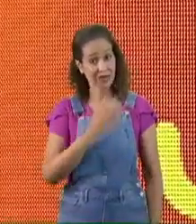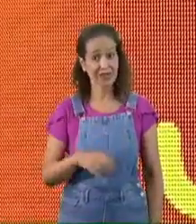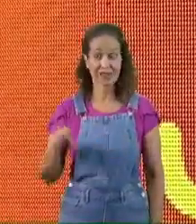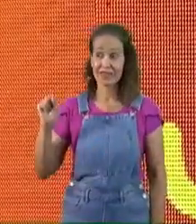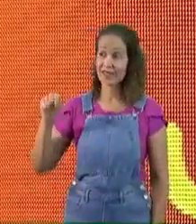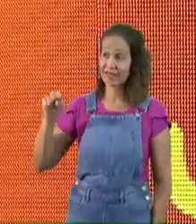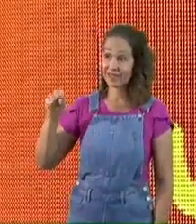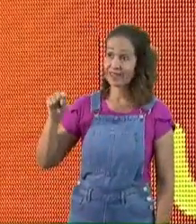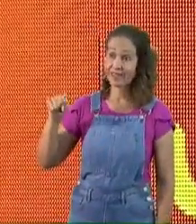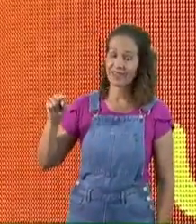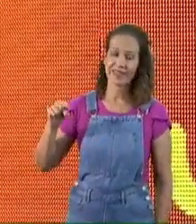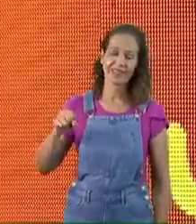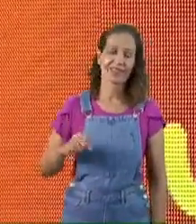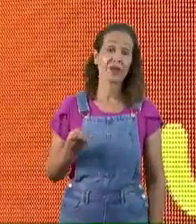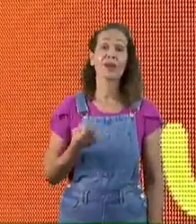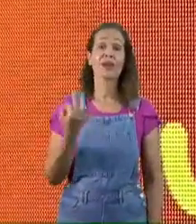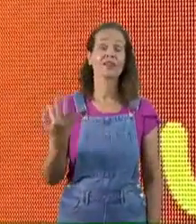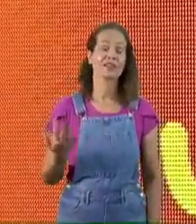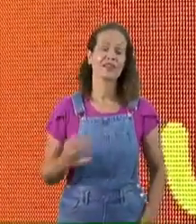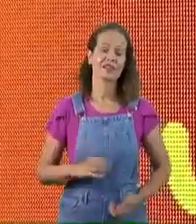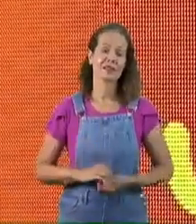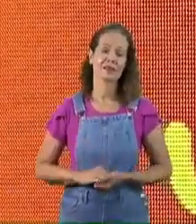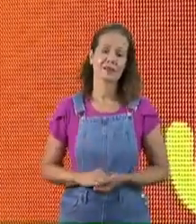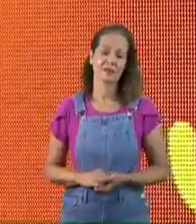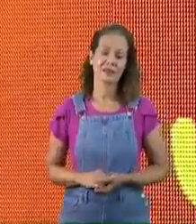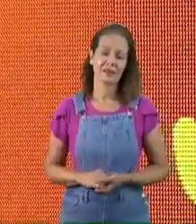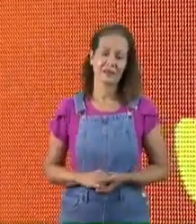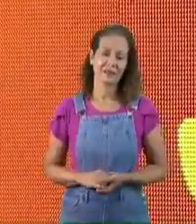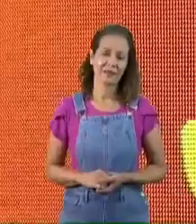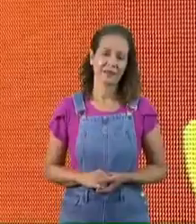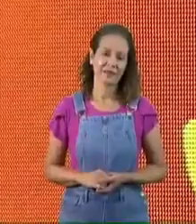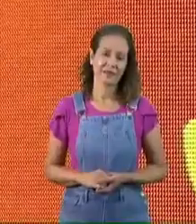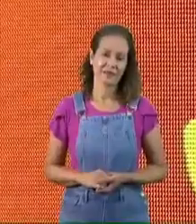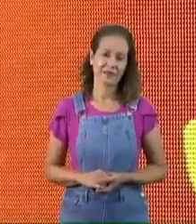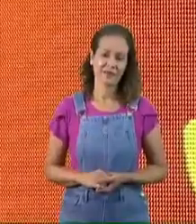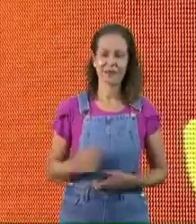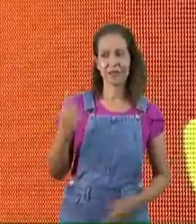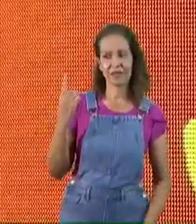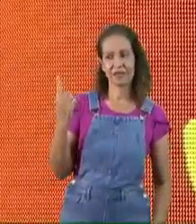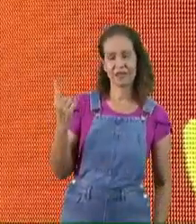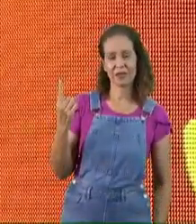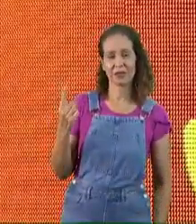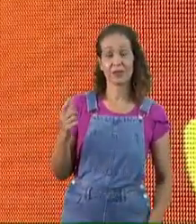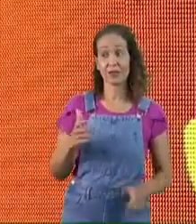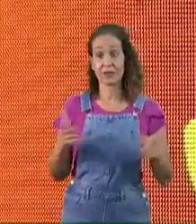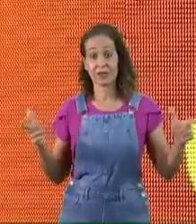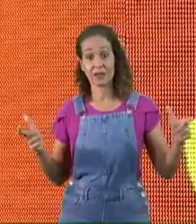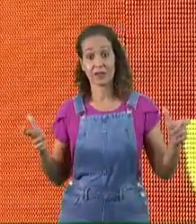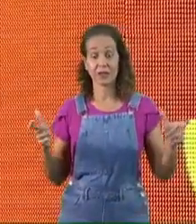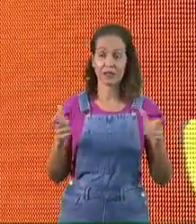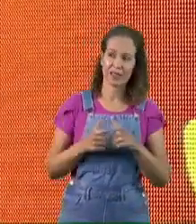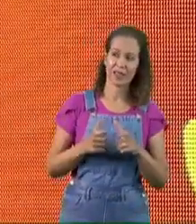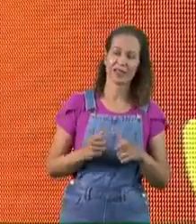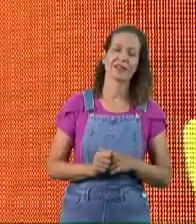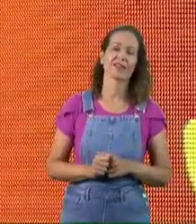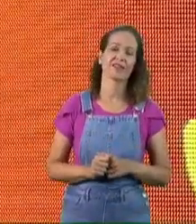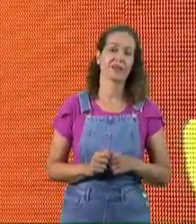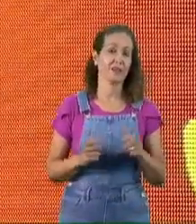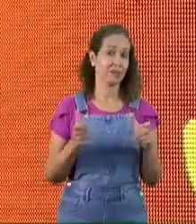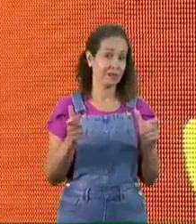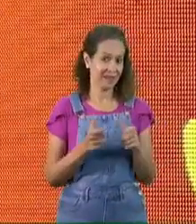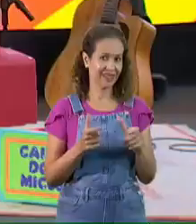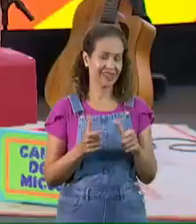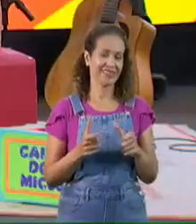Sim. E mais? Quantos? Mais um. Mais um? Grande ou pequeno? Pequeno também. Ah, que